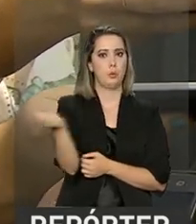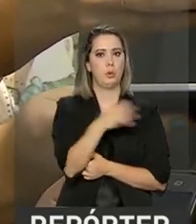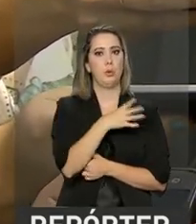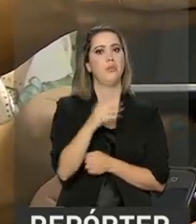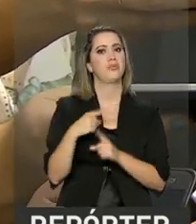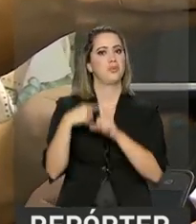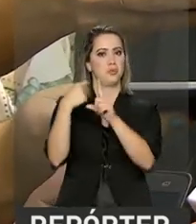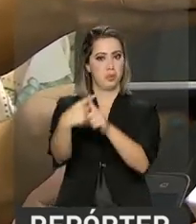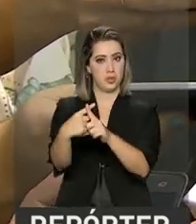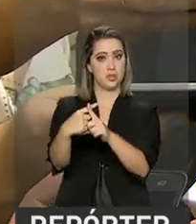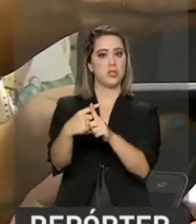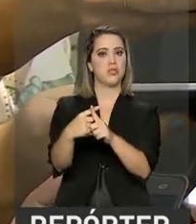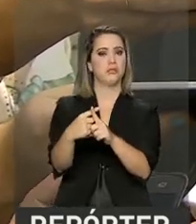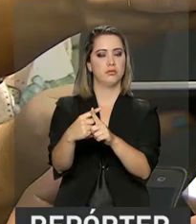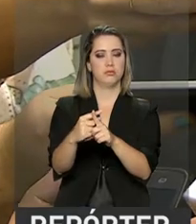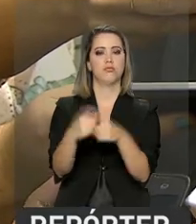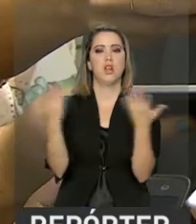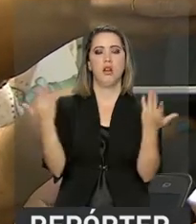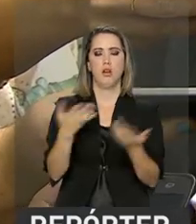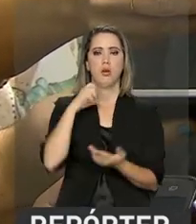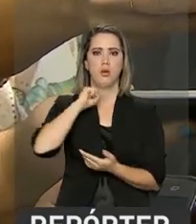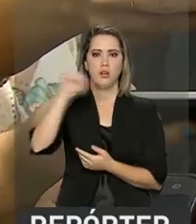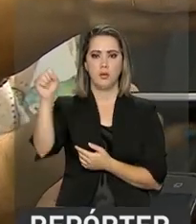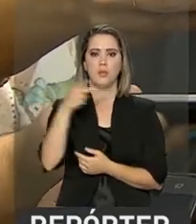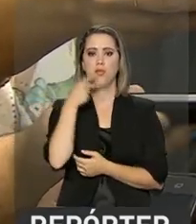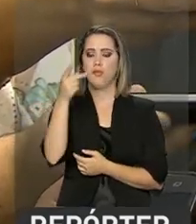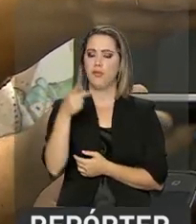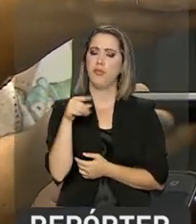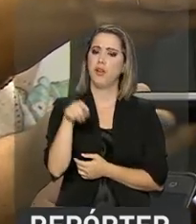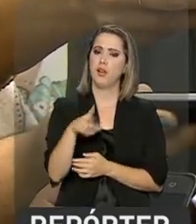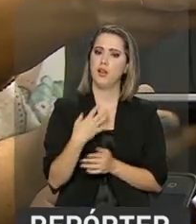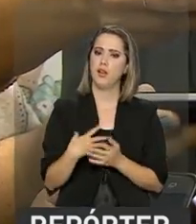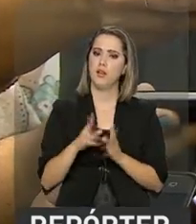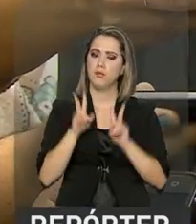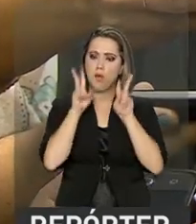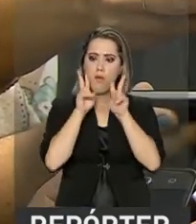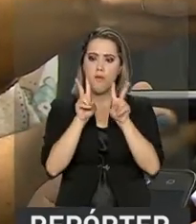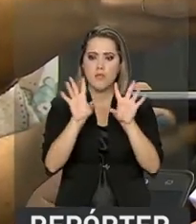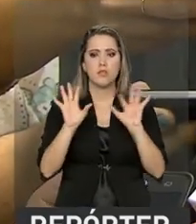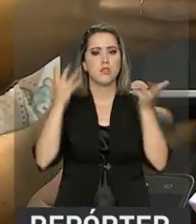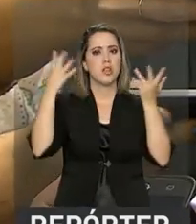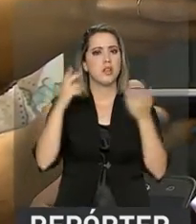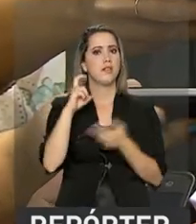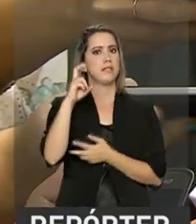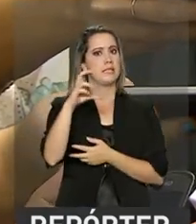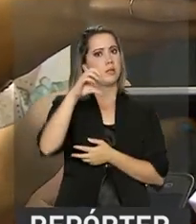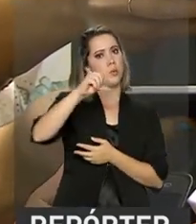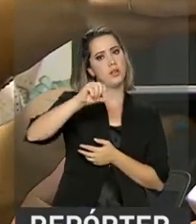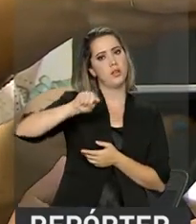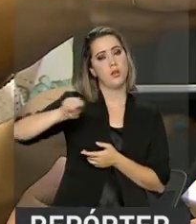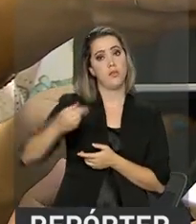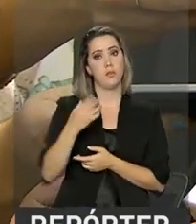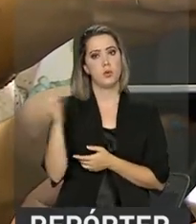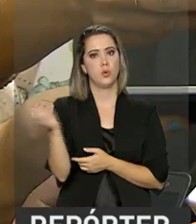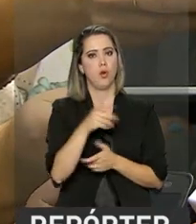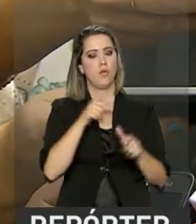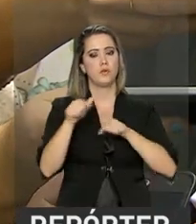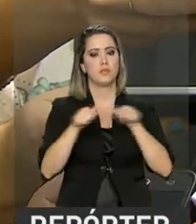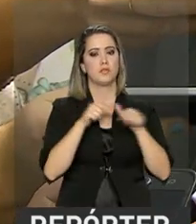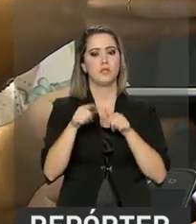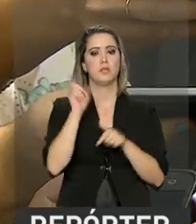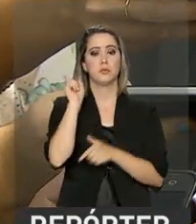agora, em abril de 2017, poder comemorar números de 59 mil postos